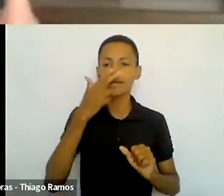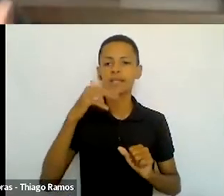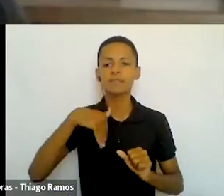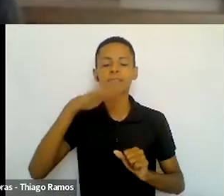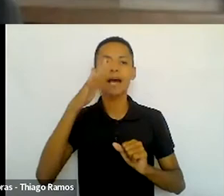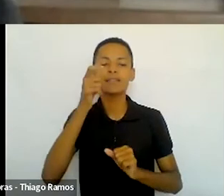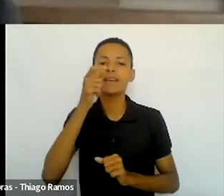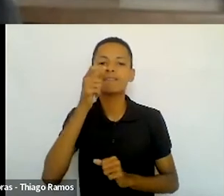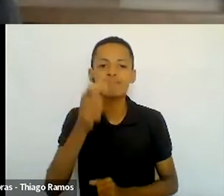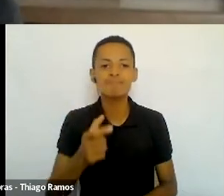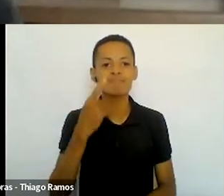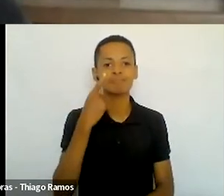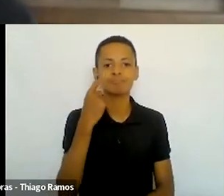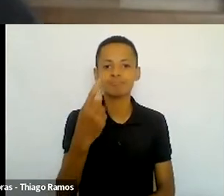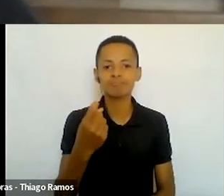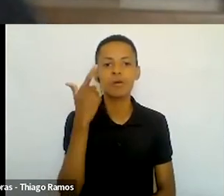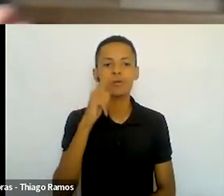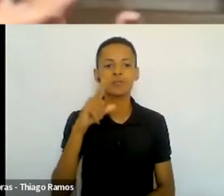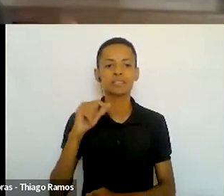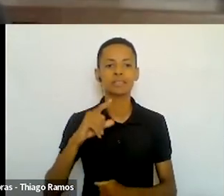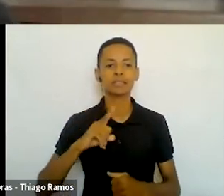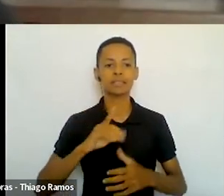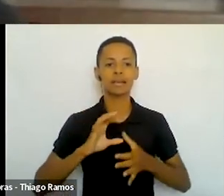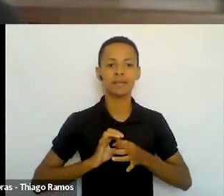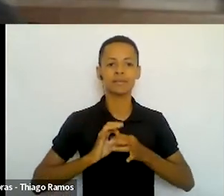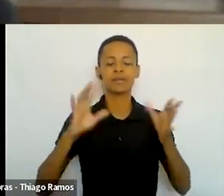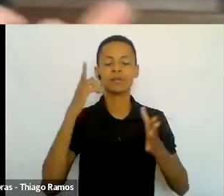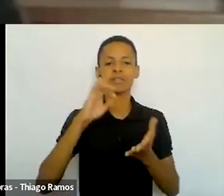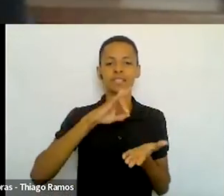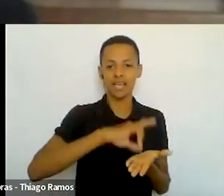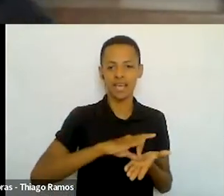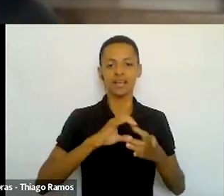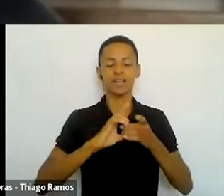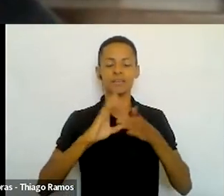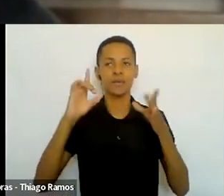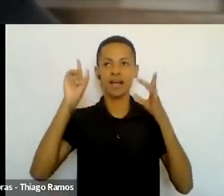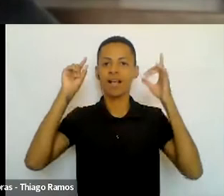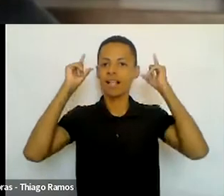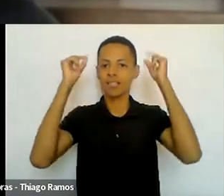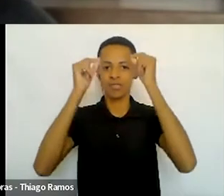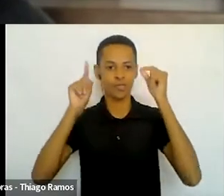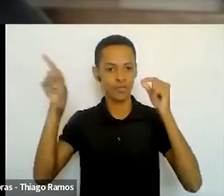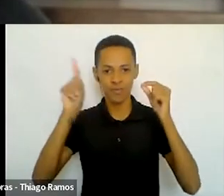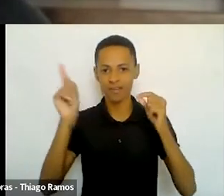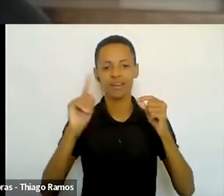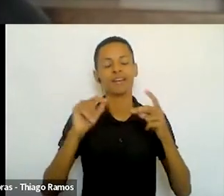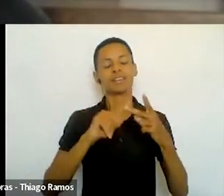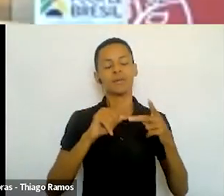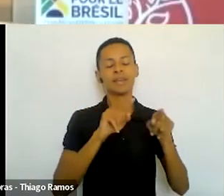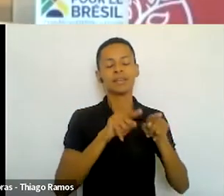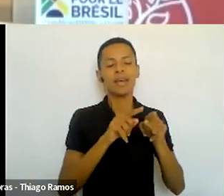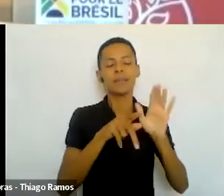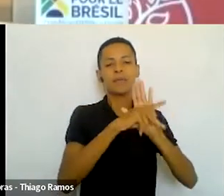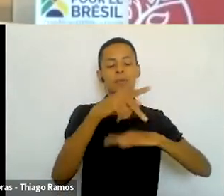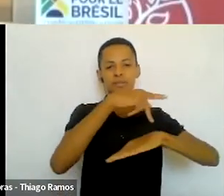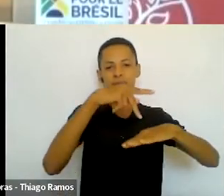atual, que dialogue com a realidade, que não é a realidade da democracia grega, nem da construção da democracia americana? Não é?